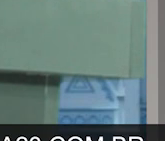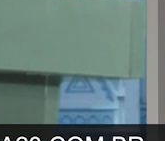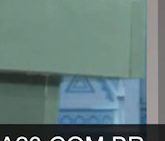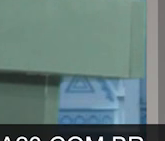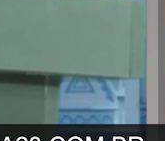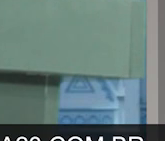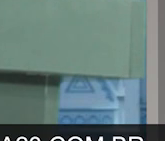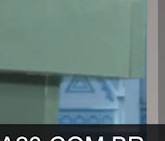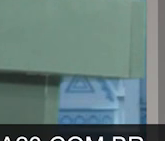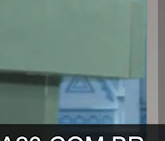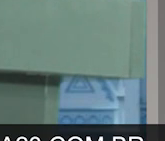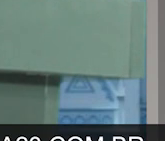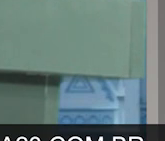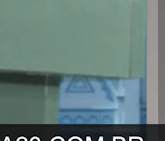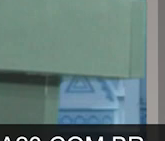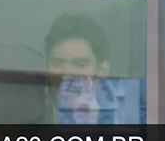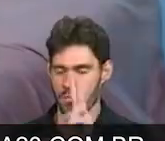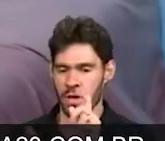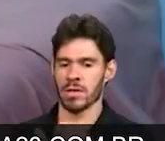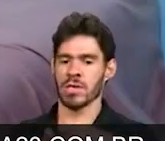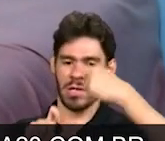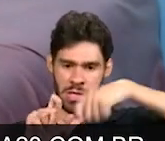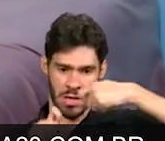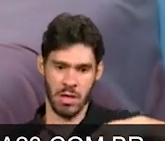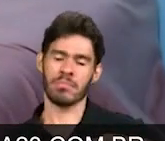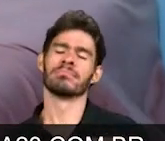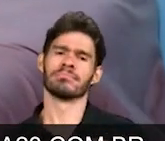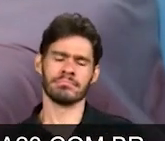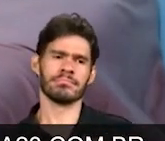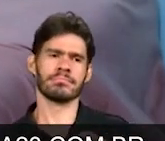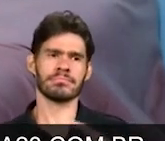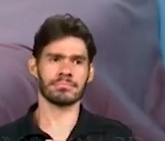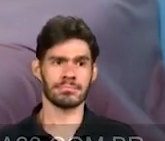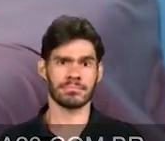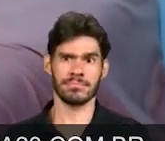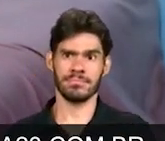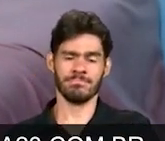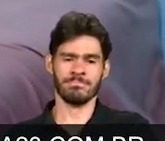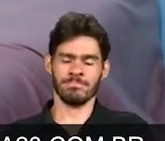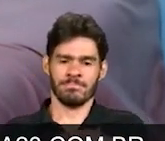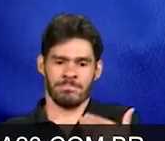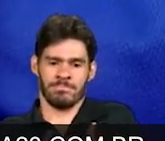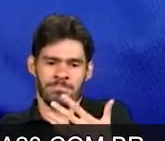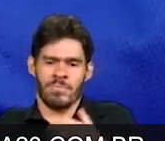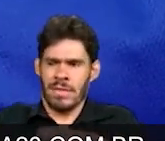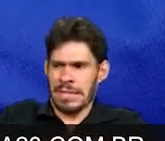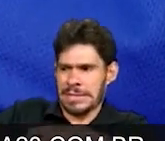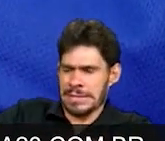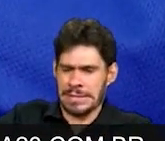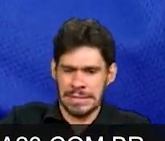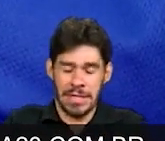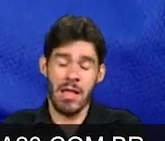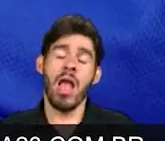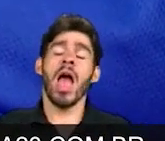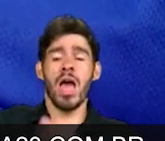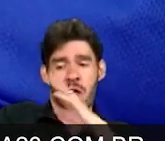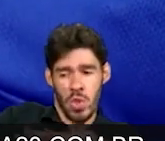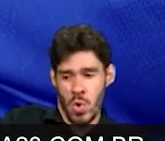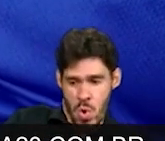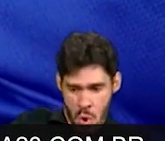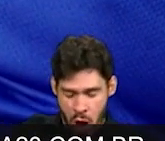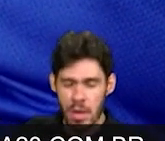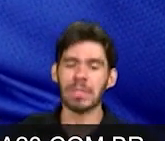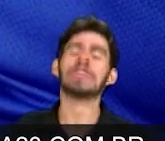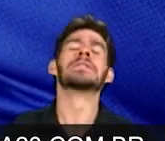cura e o tratamento pelo SUS. Quando teve os primeiros sintomas da hanseníase, doença infecciosa